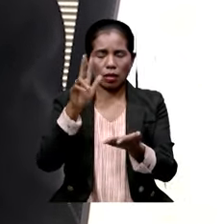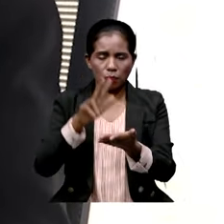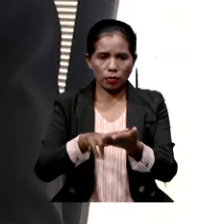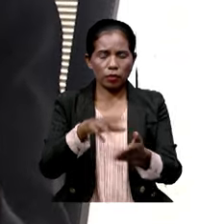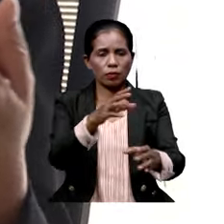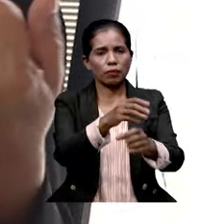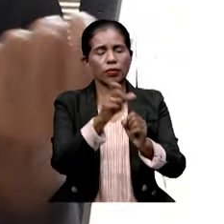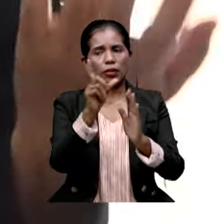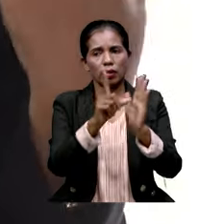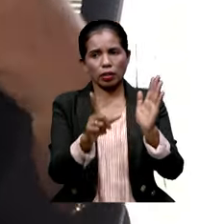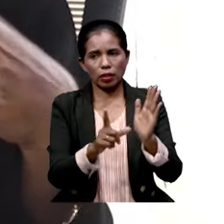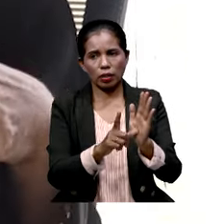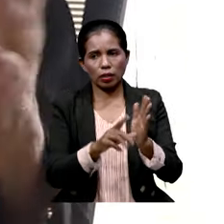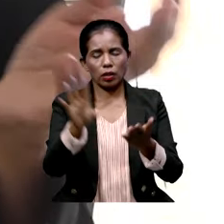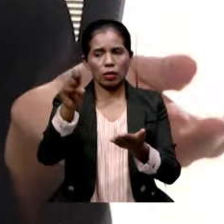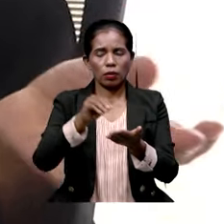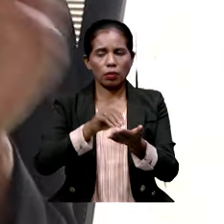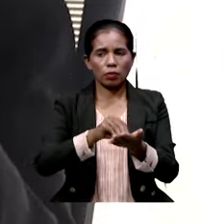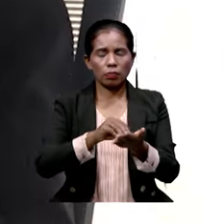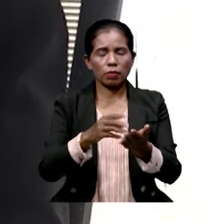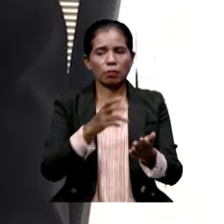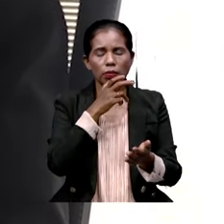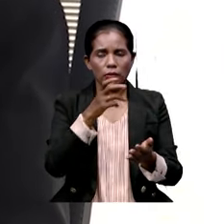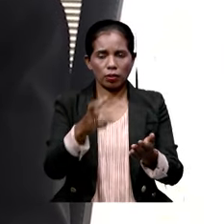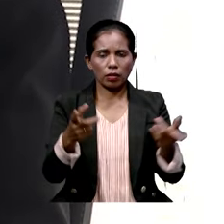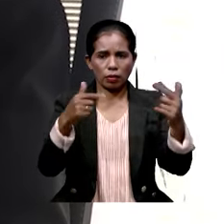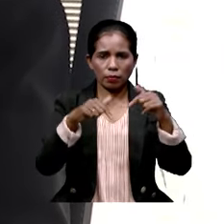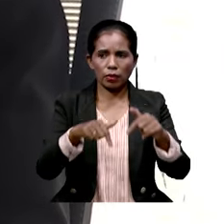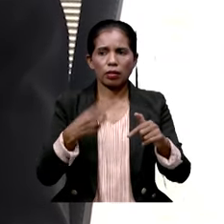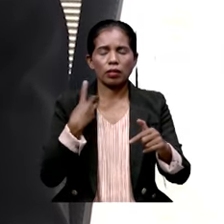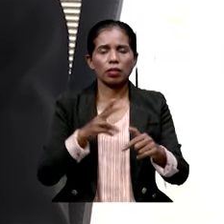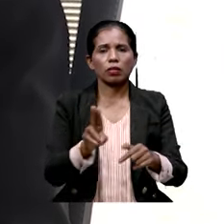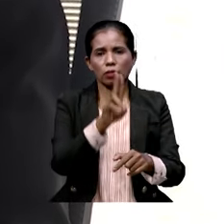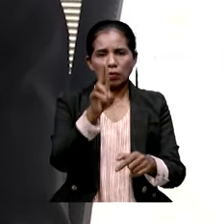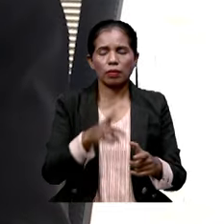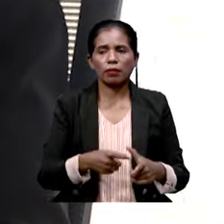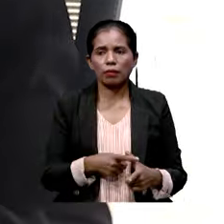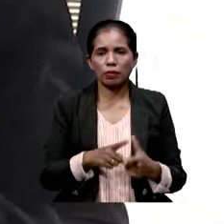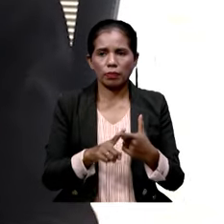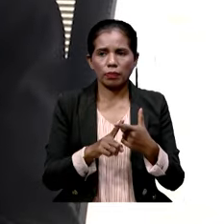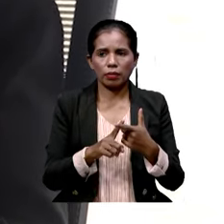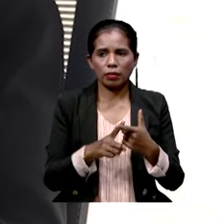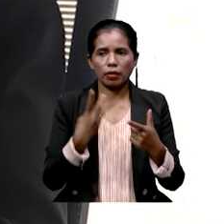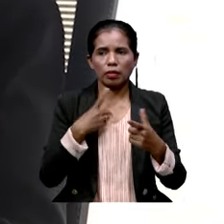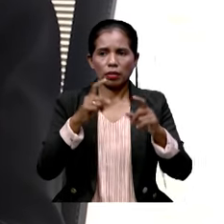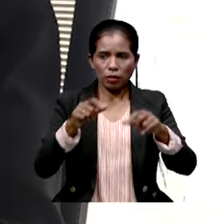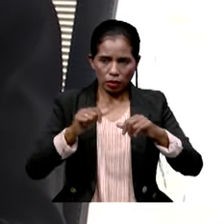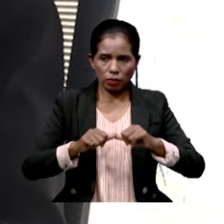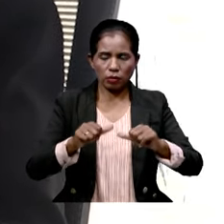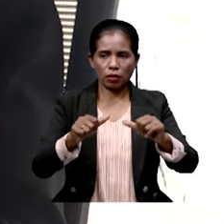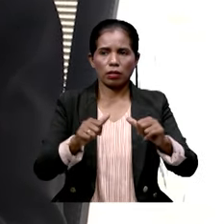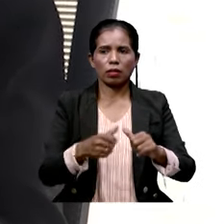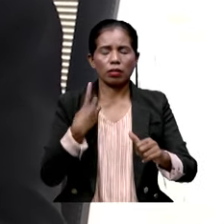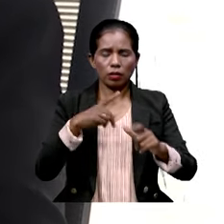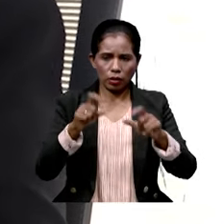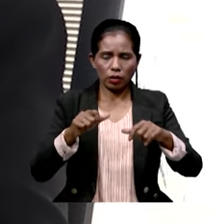tan copia lei que se Portugal se irá bem para mais utiliza e também te tem que lado portanto te tem que